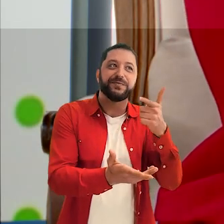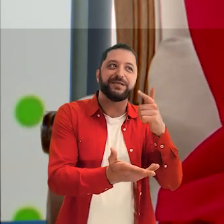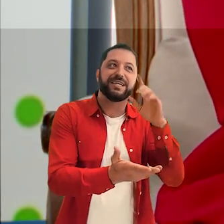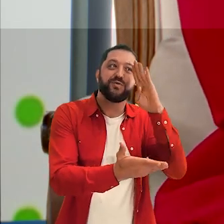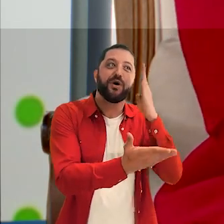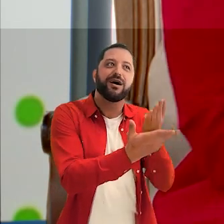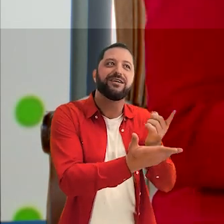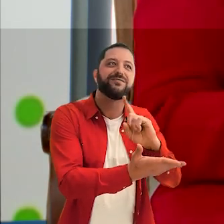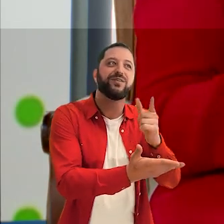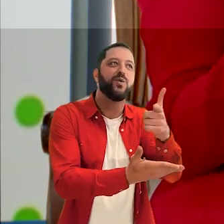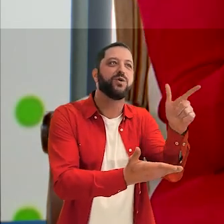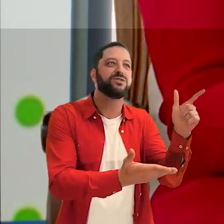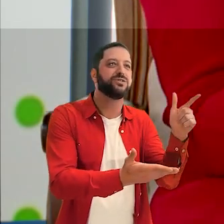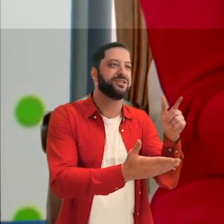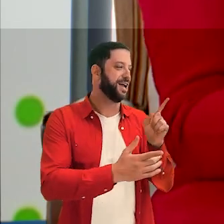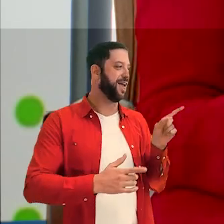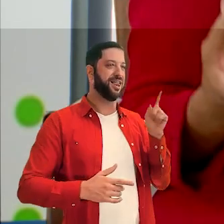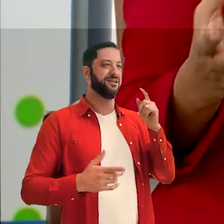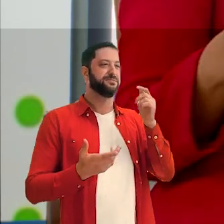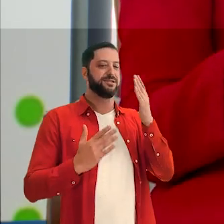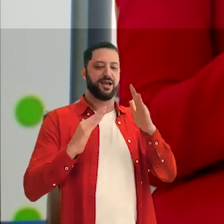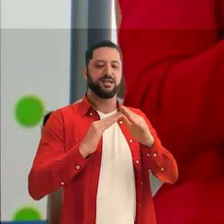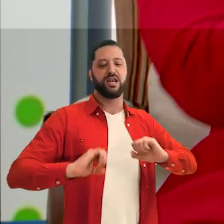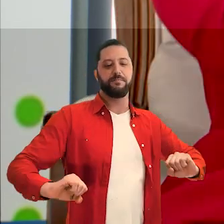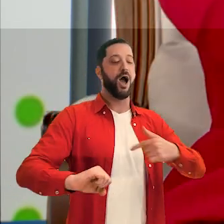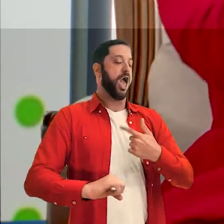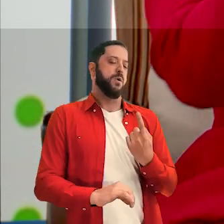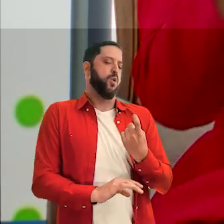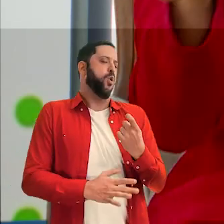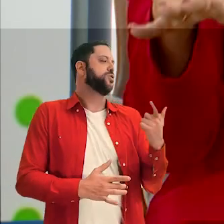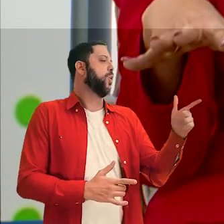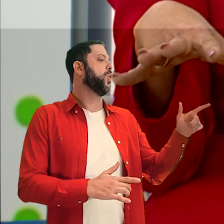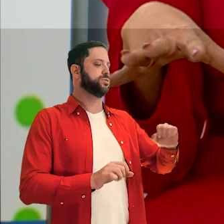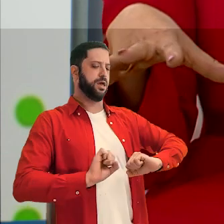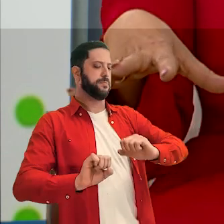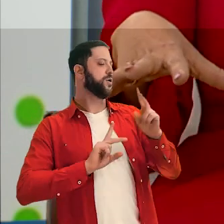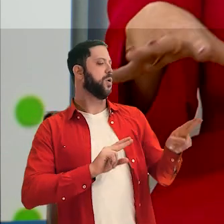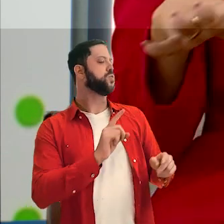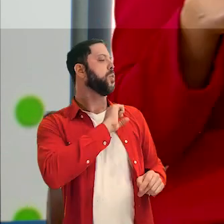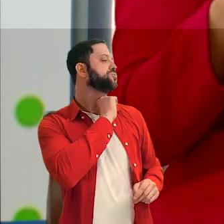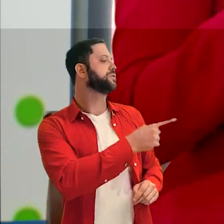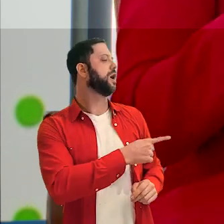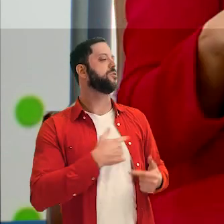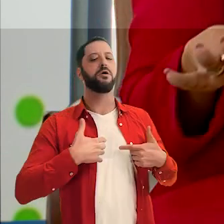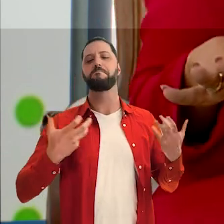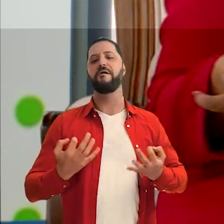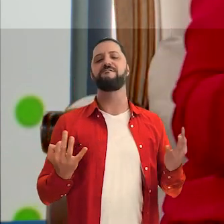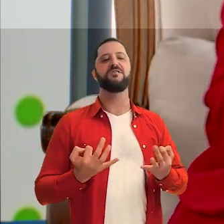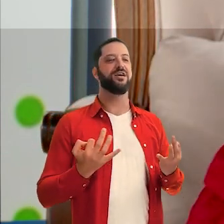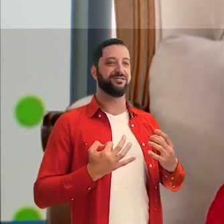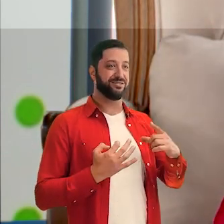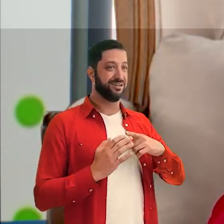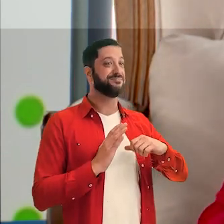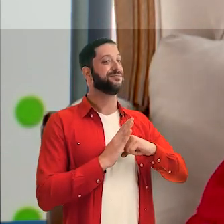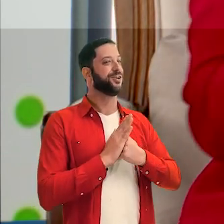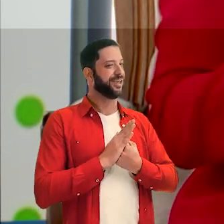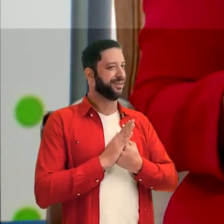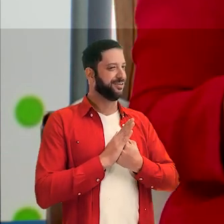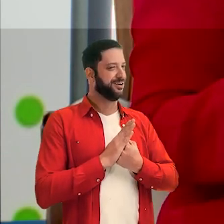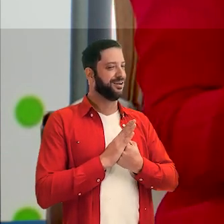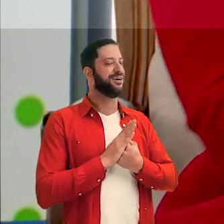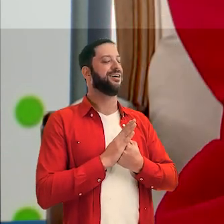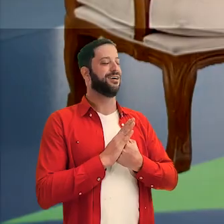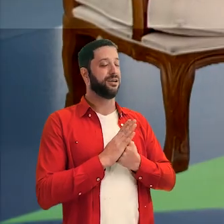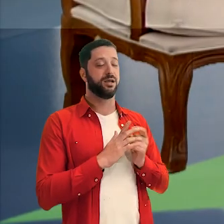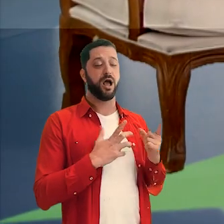ninguém. Acha que ninguém vai fazer melhor que ele. Aquela dona de casa que só ela sabe limpar a casa, que ninguém vai dar conta de limpar como ela, de organizar como